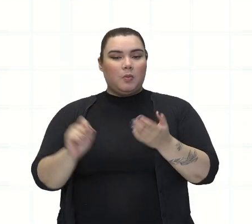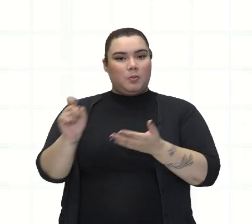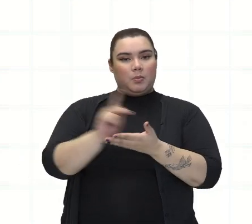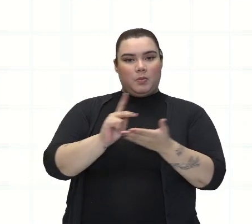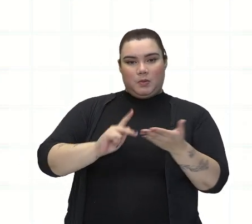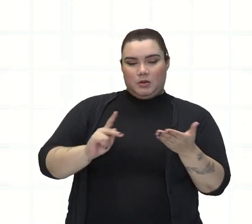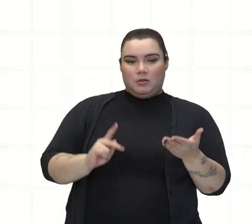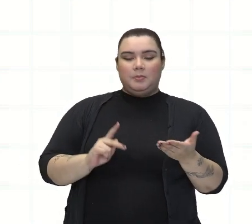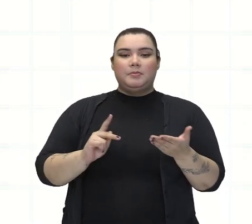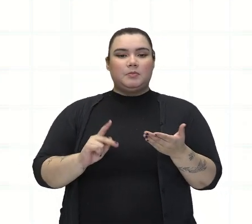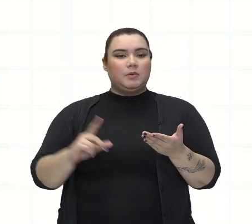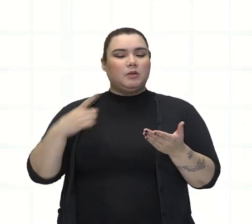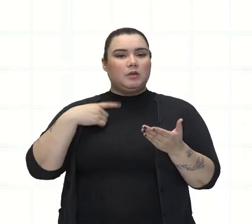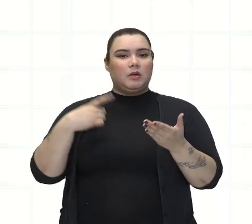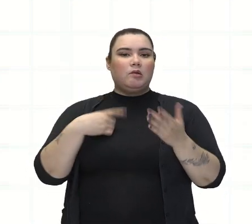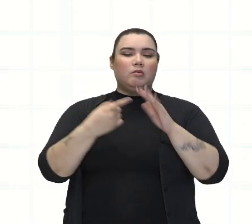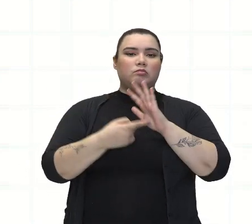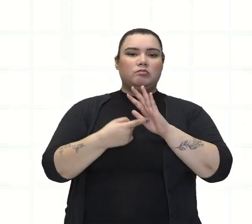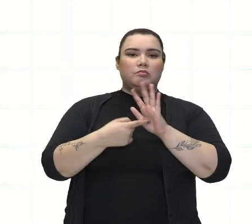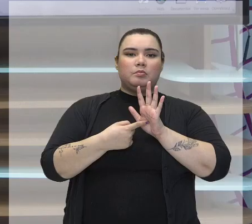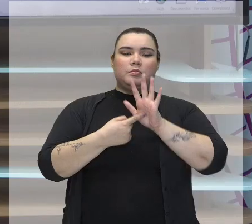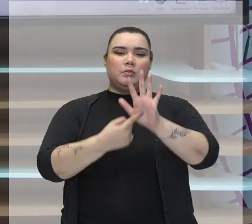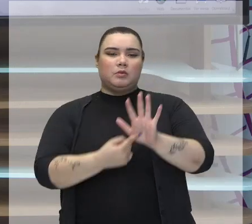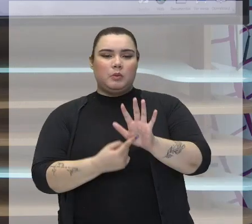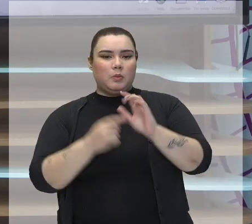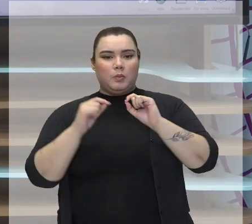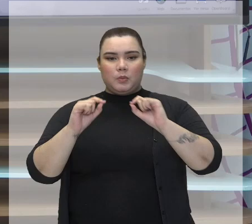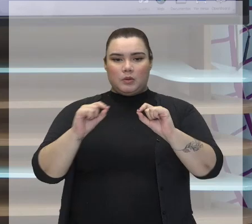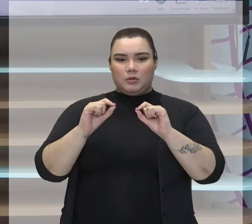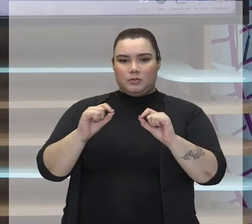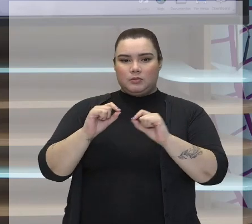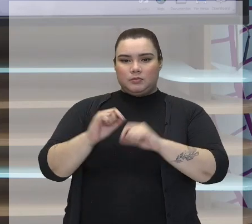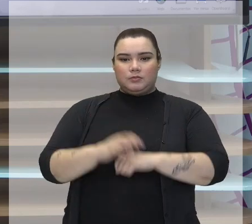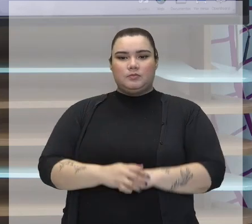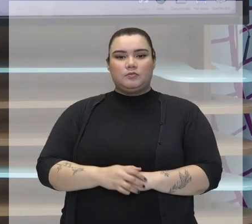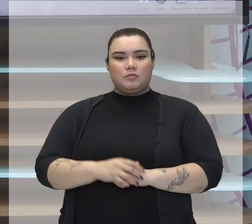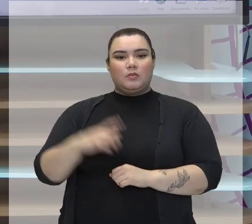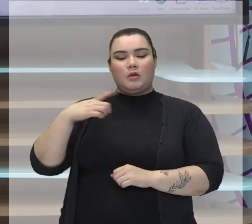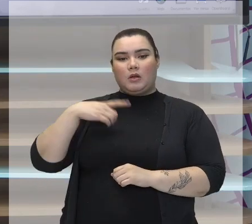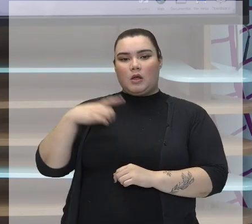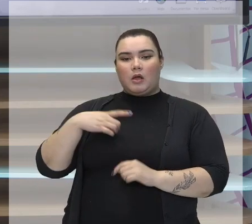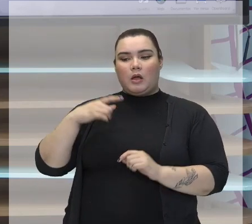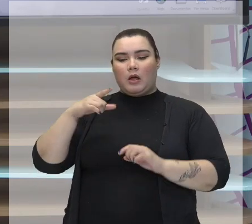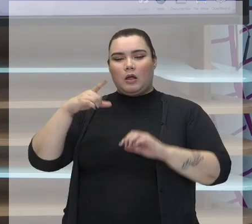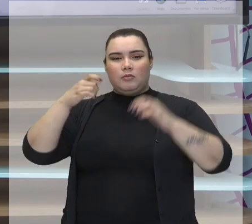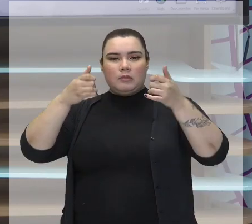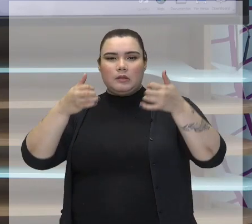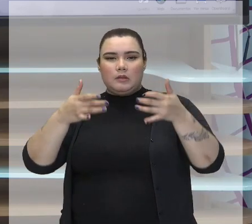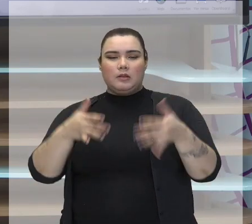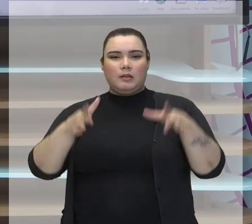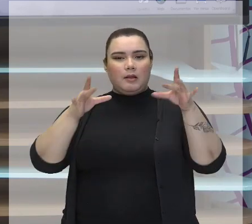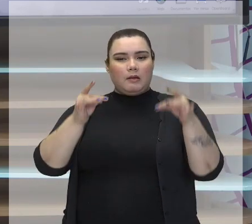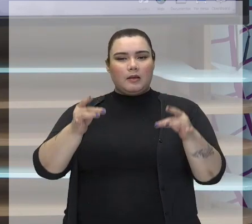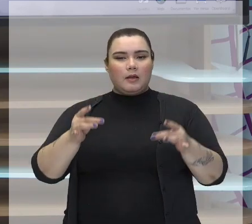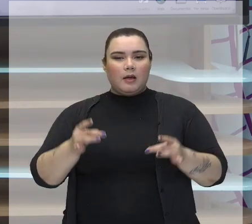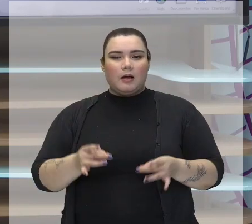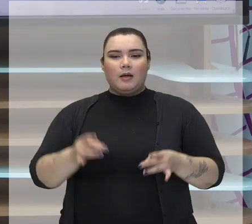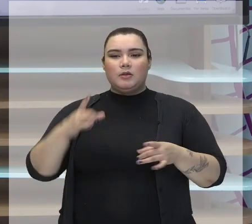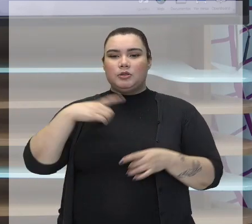poética que coloca esse cuidado com o ser, porém,